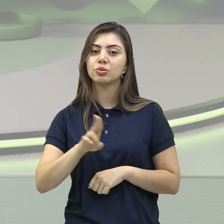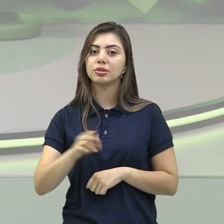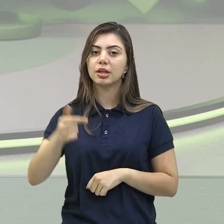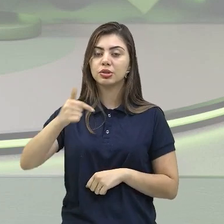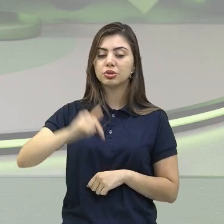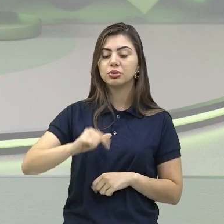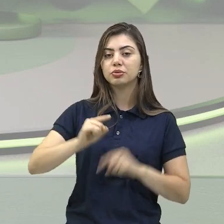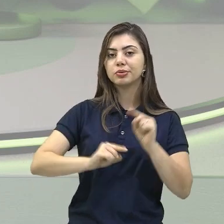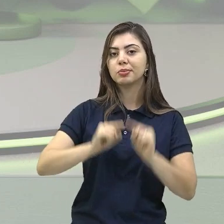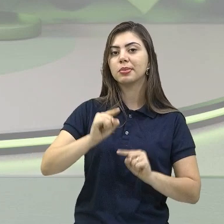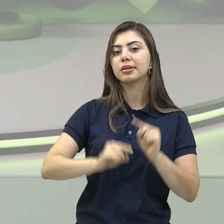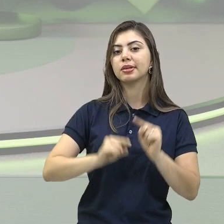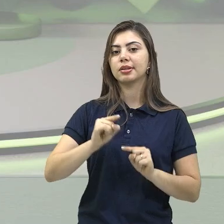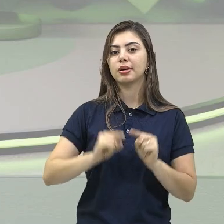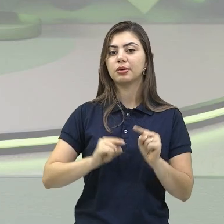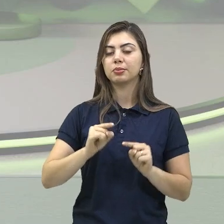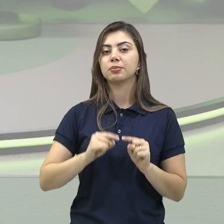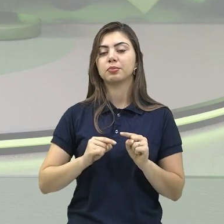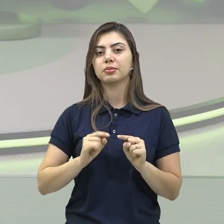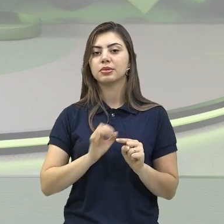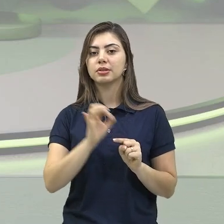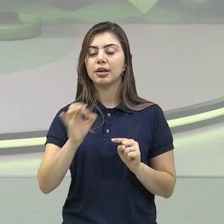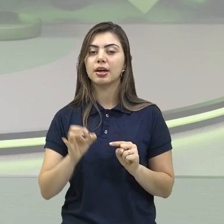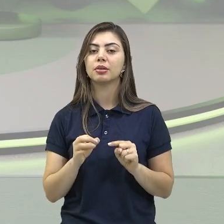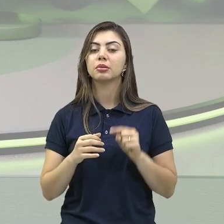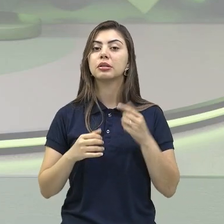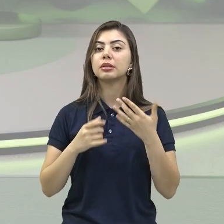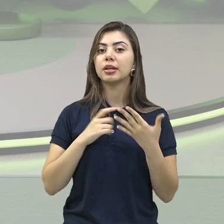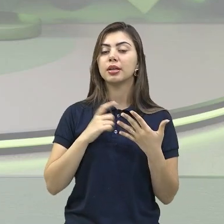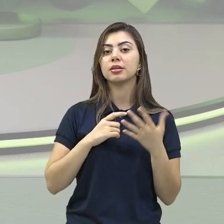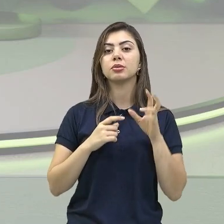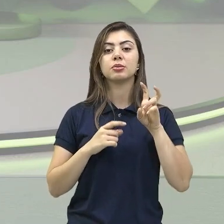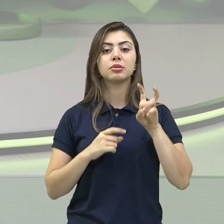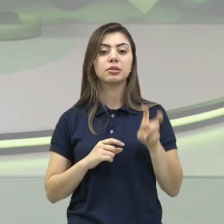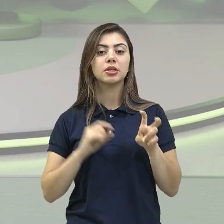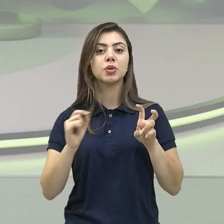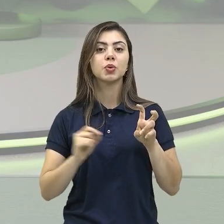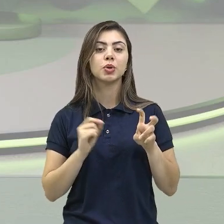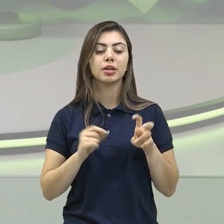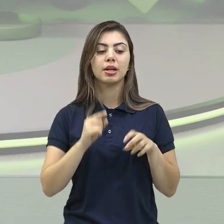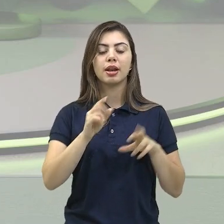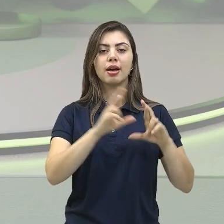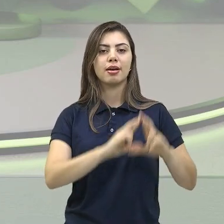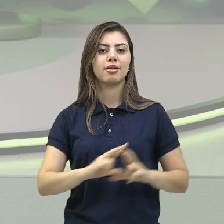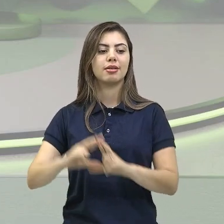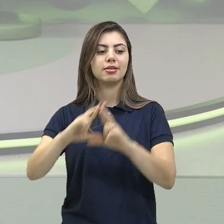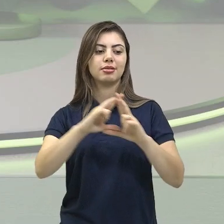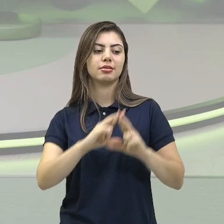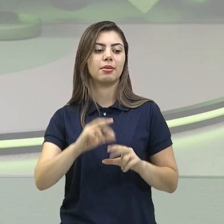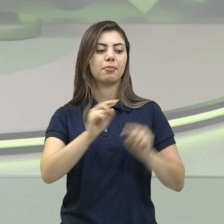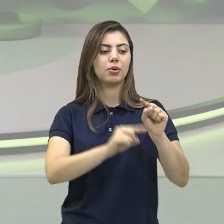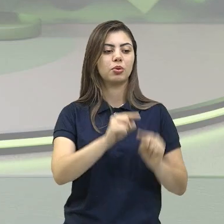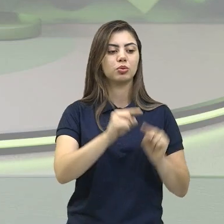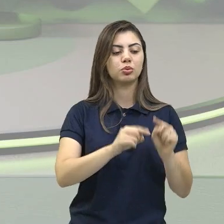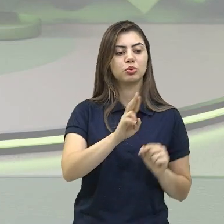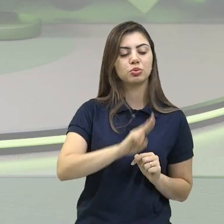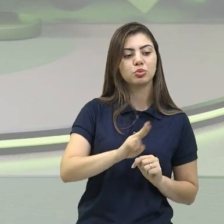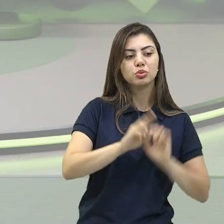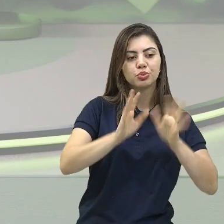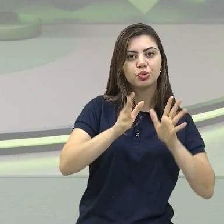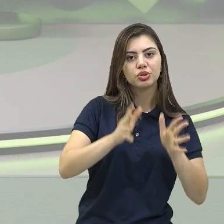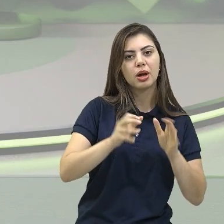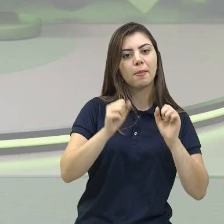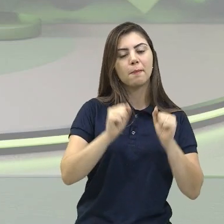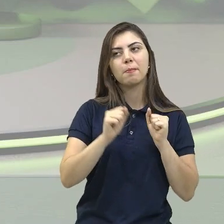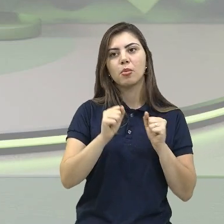de descartá-los. E, por fim, o reciclar transforma resíduos em novos produtos, diminuindo a